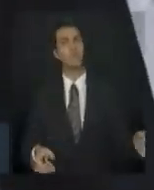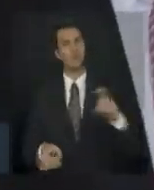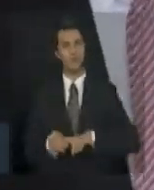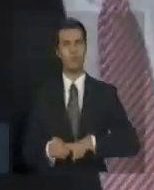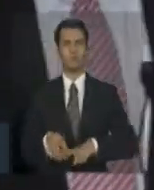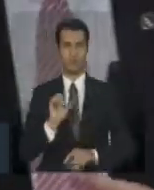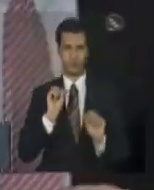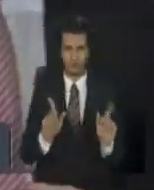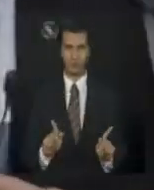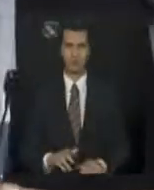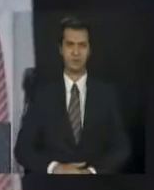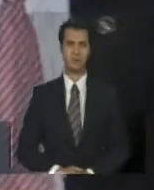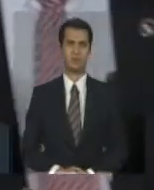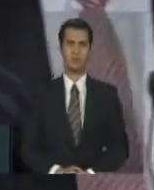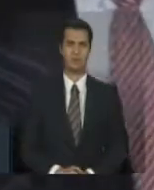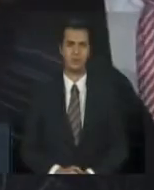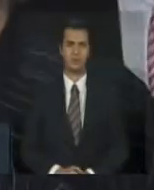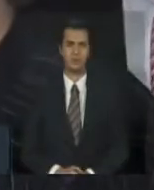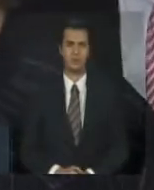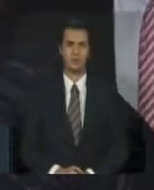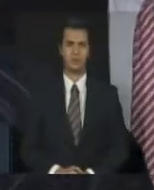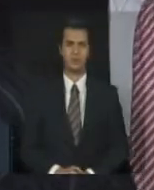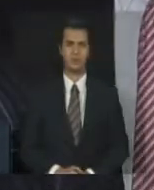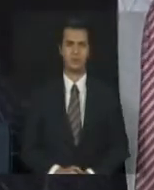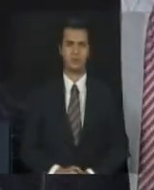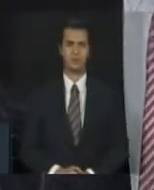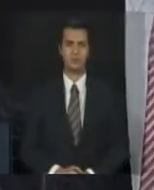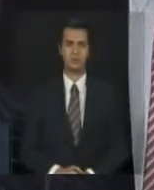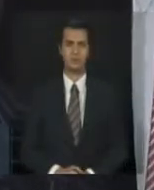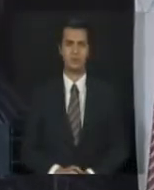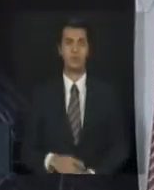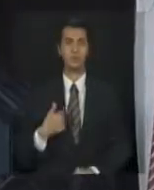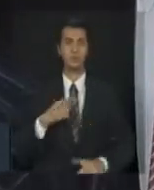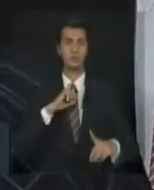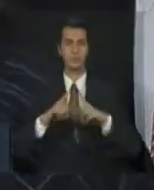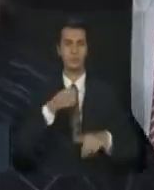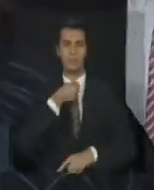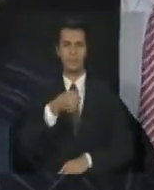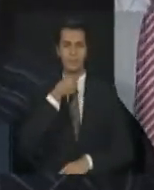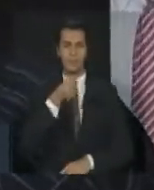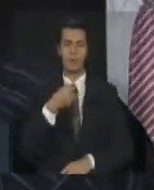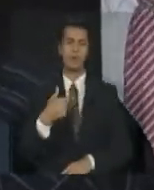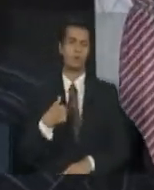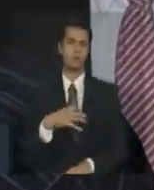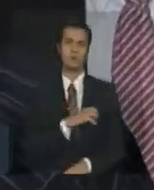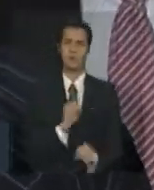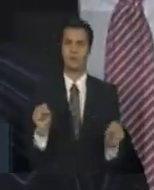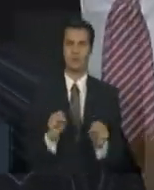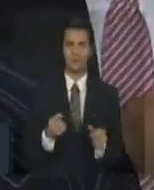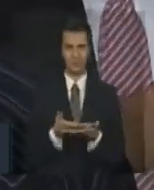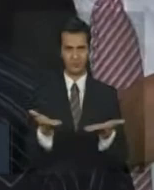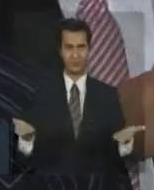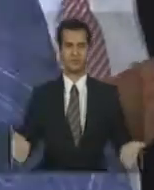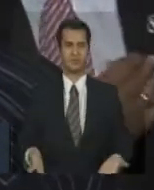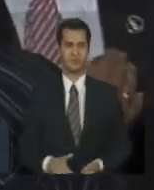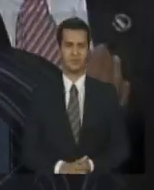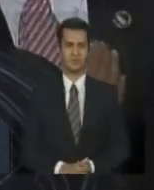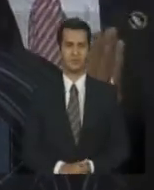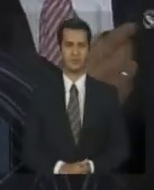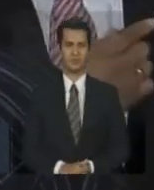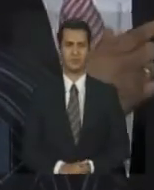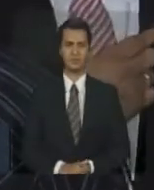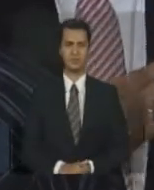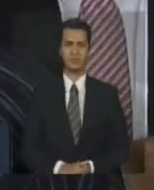bom? Obrigado, gente. Bilateral com vocês, eu tenho, assim, um amor perdido por vocês.